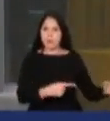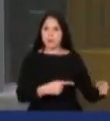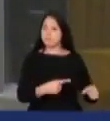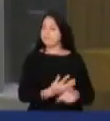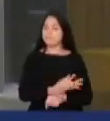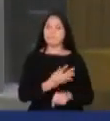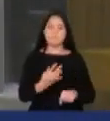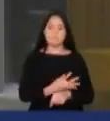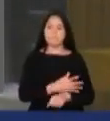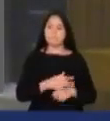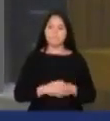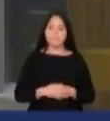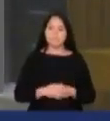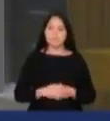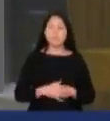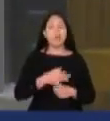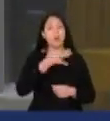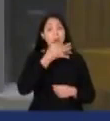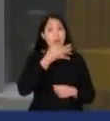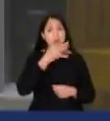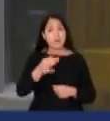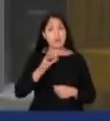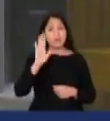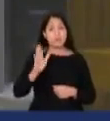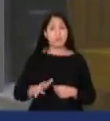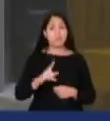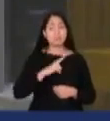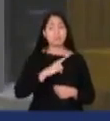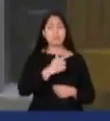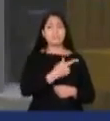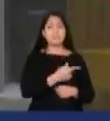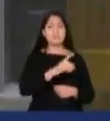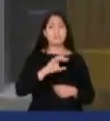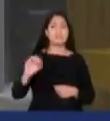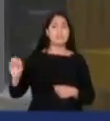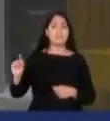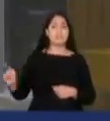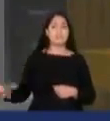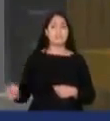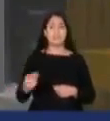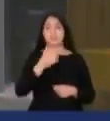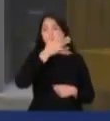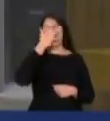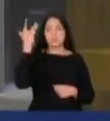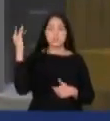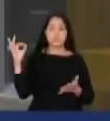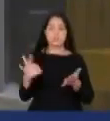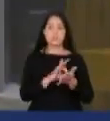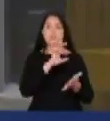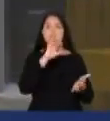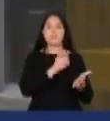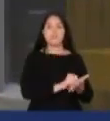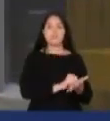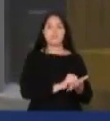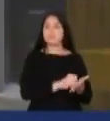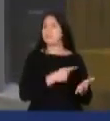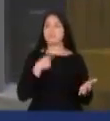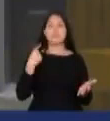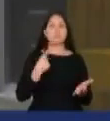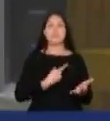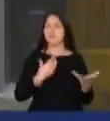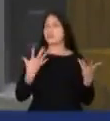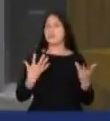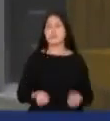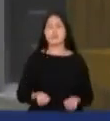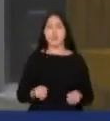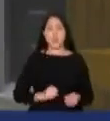Olha, isso é a opinião que já tem mais de 700 mil pessoas que estão assinando. Que nós não vamos aceitar que se incite violência e